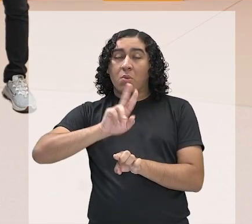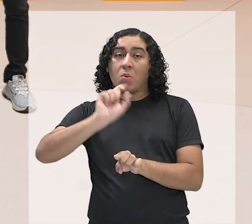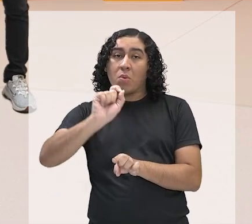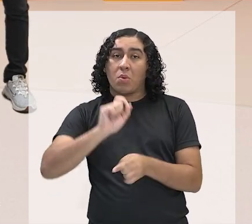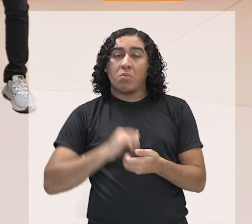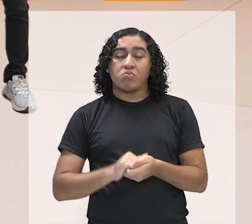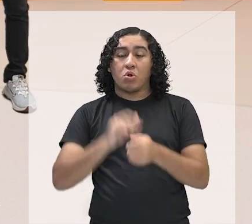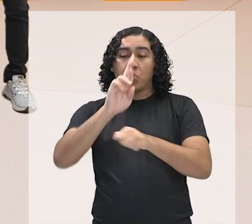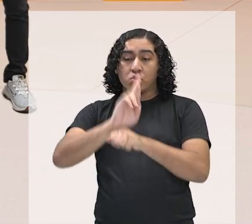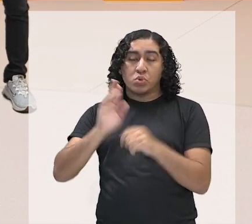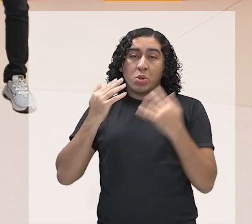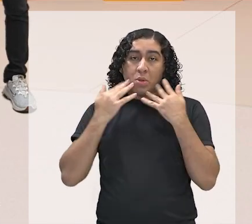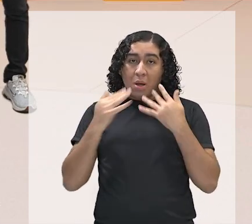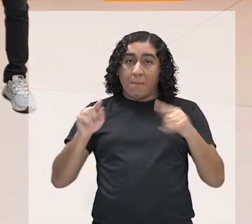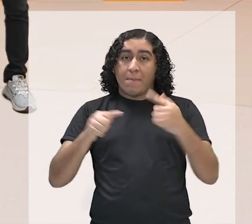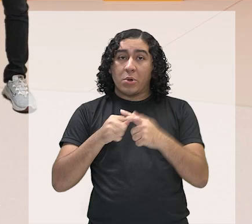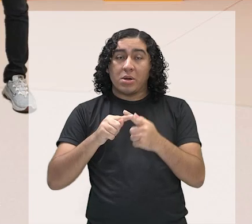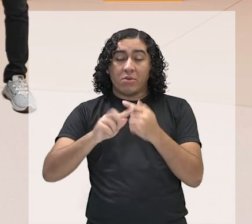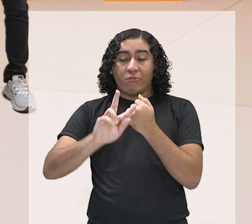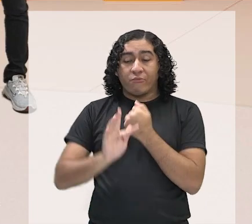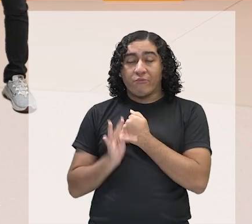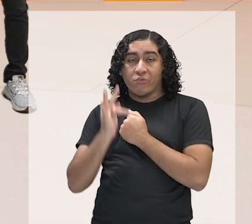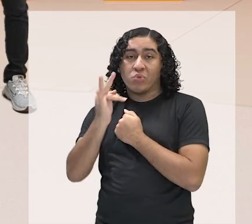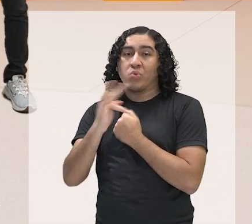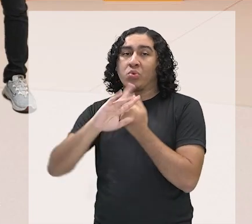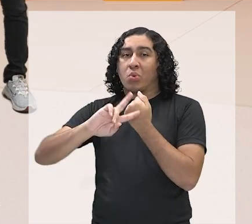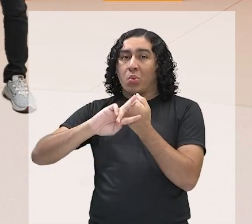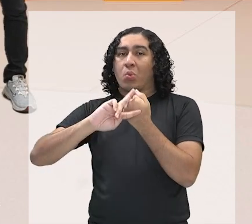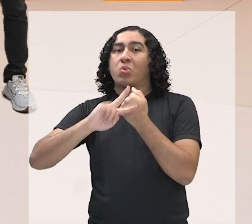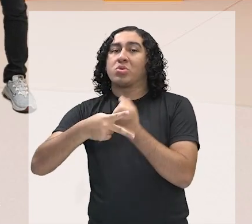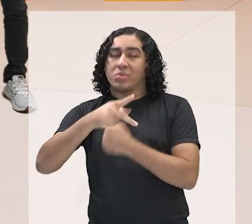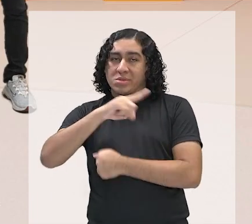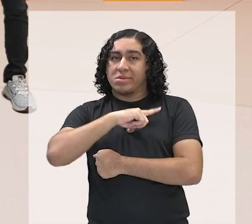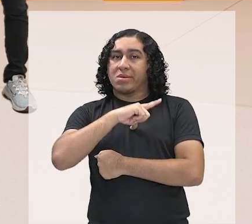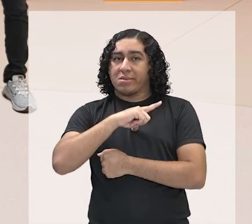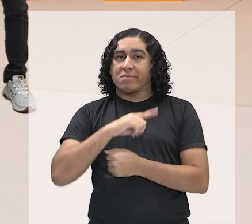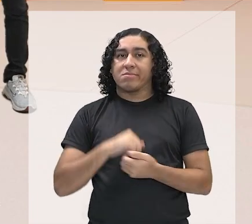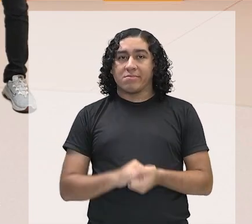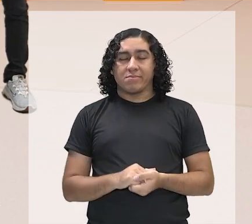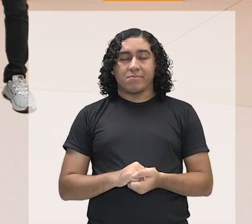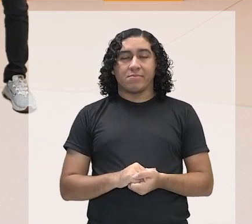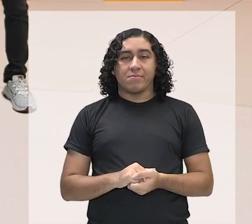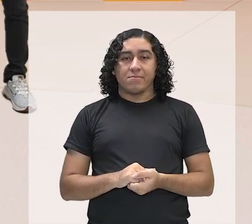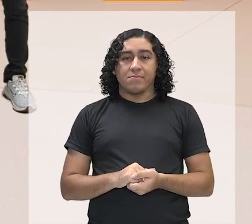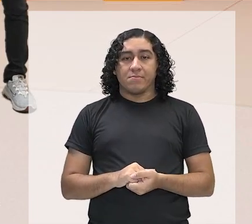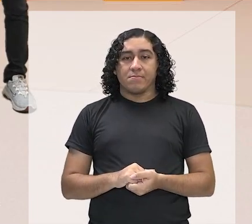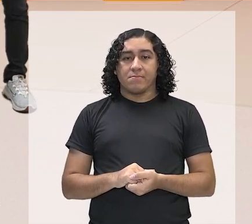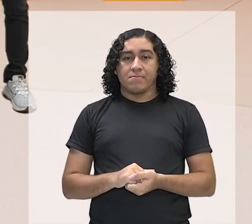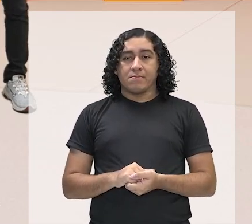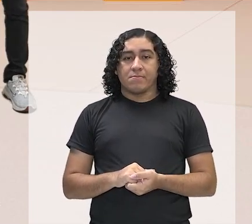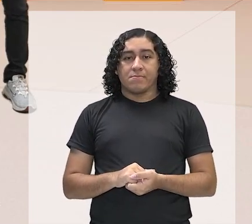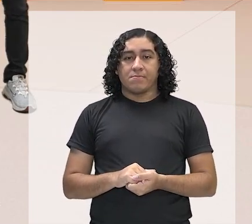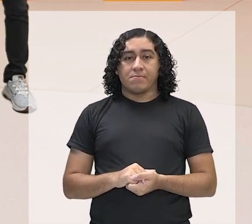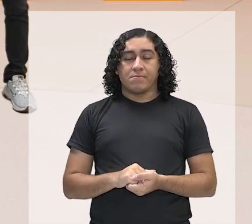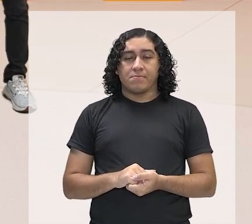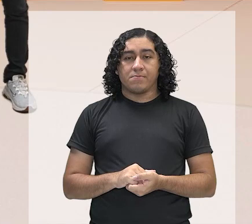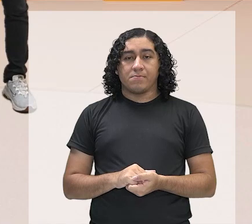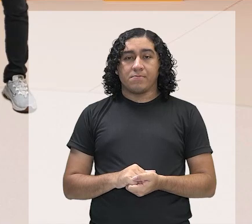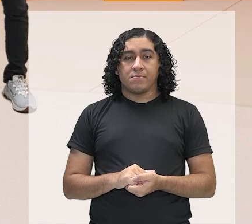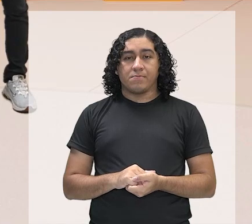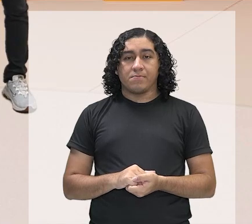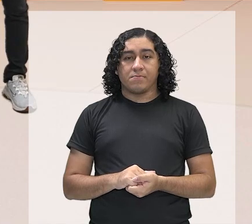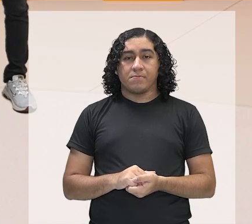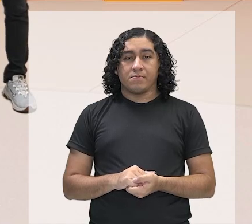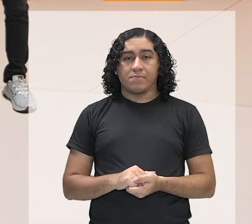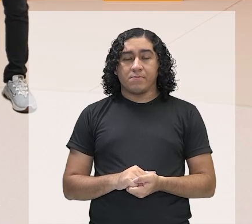trazer impactos severos para a nossa sociedade, certo? E aí a gente tem, como dando